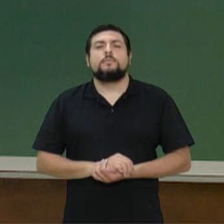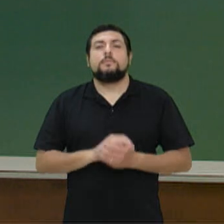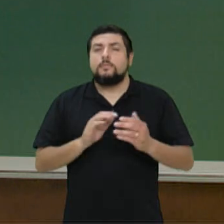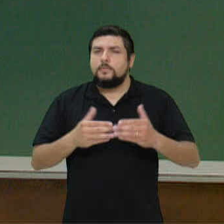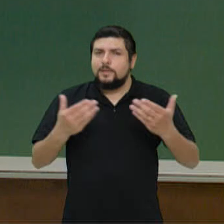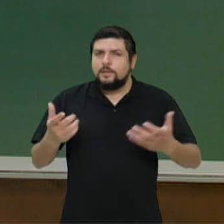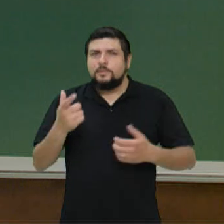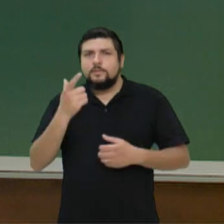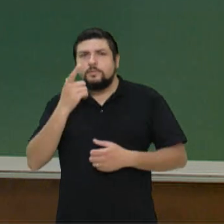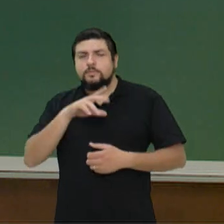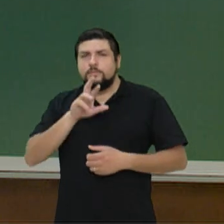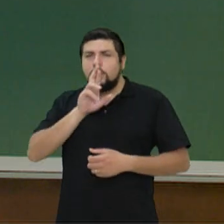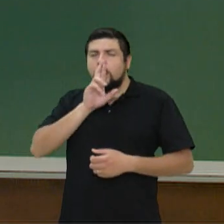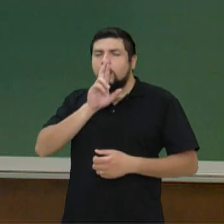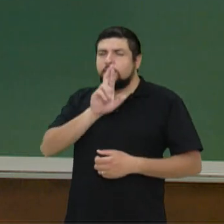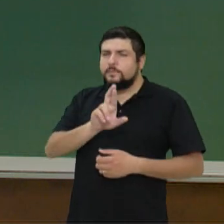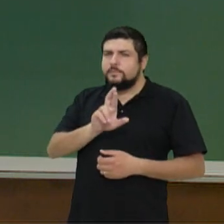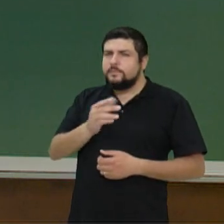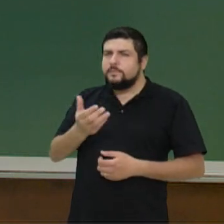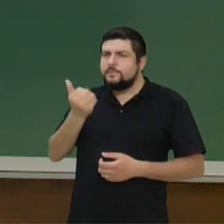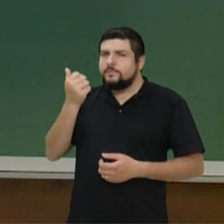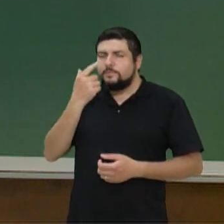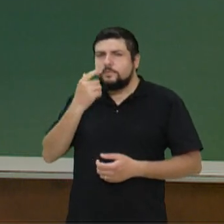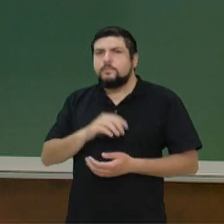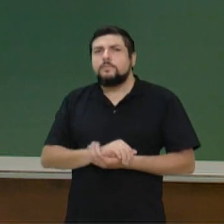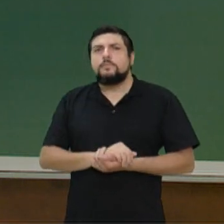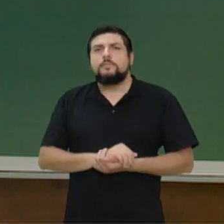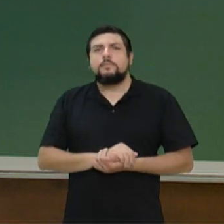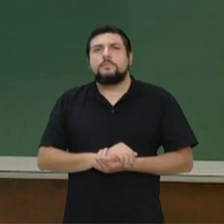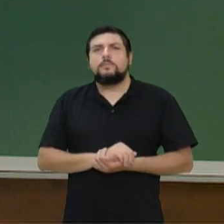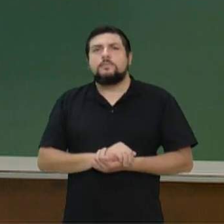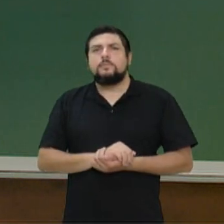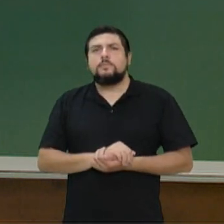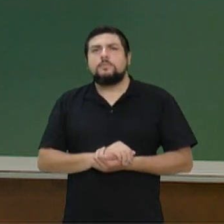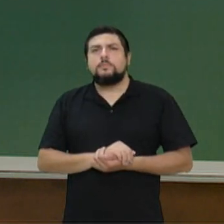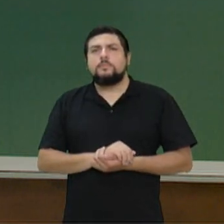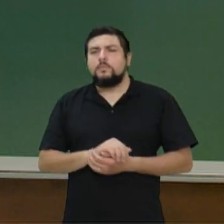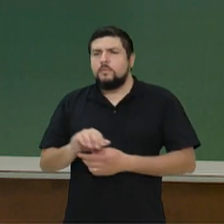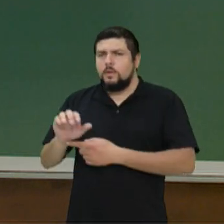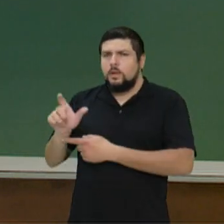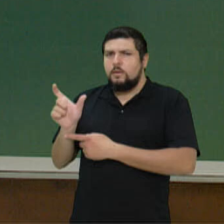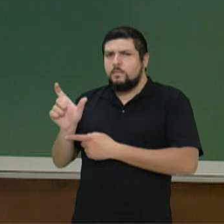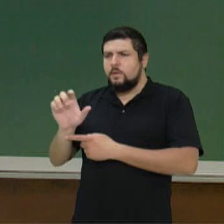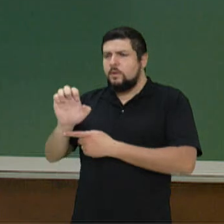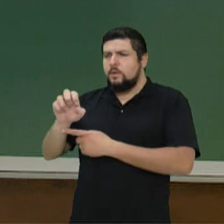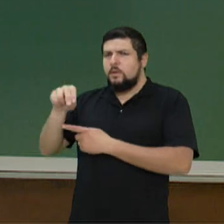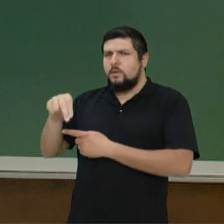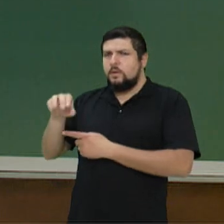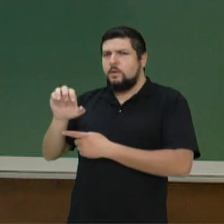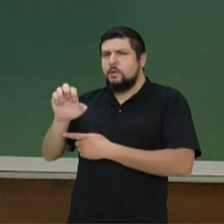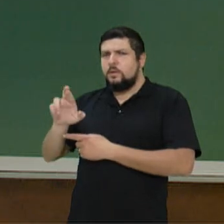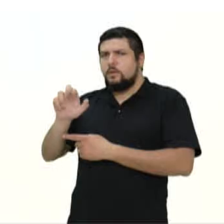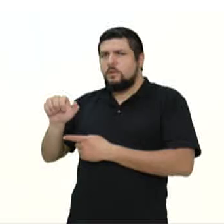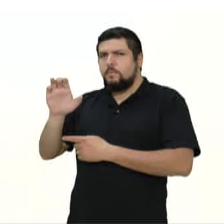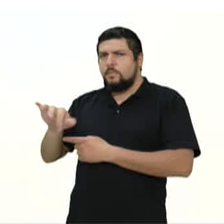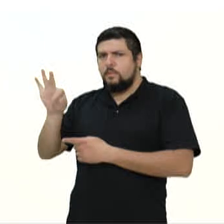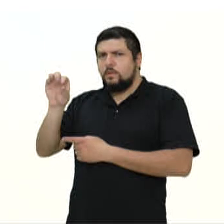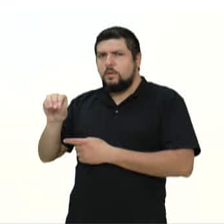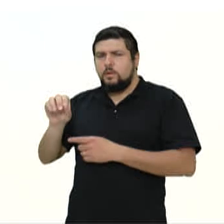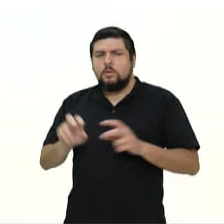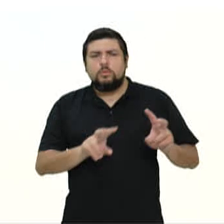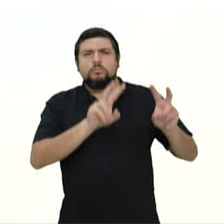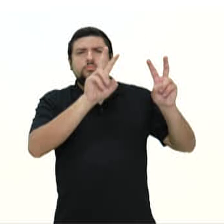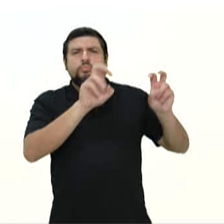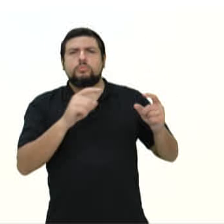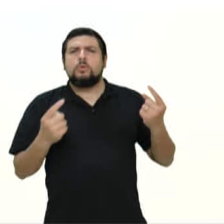Então, conseguiram encontrar a relação? Vamos ver, né? Do encerramento em relação a qual palavra do título? No